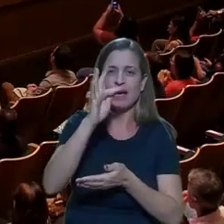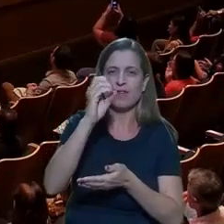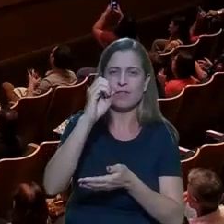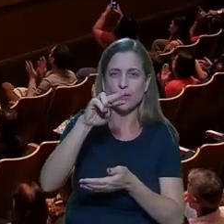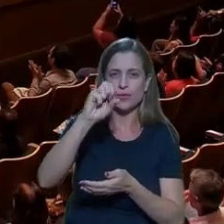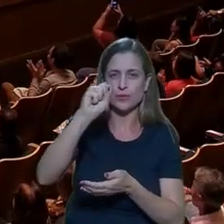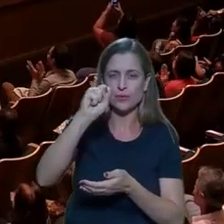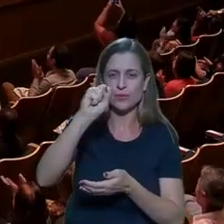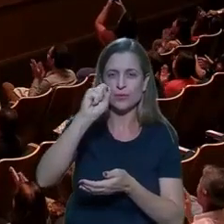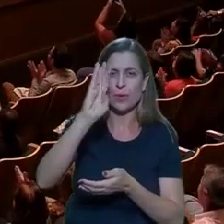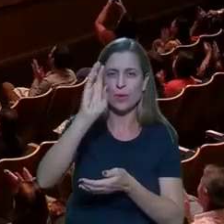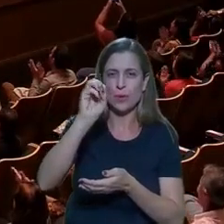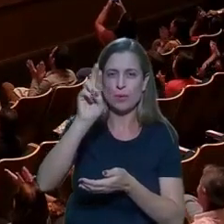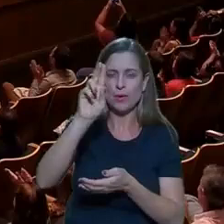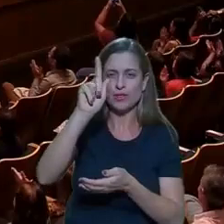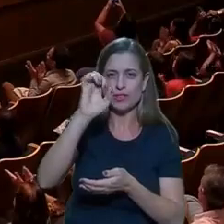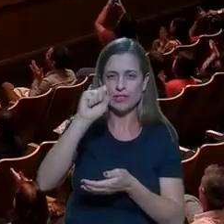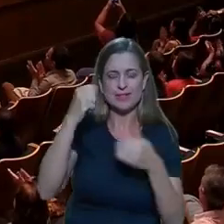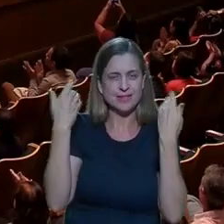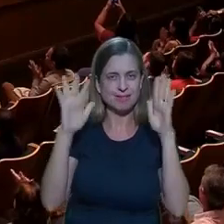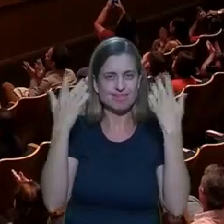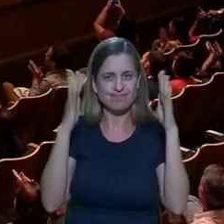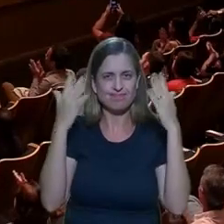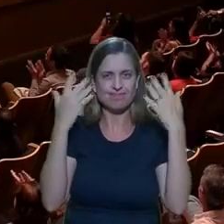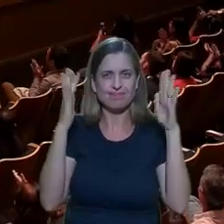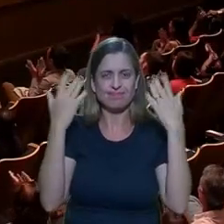Borges. Pessoal, uma salva de palmas, né?